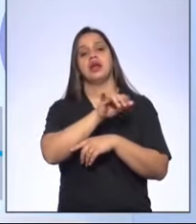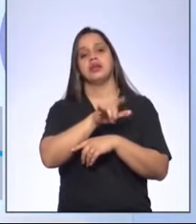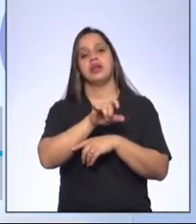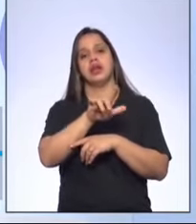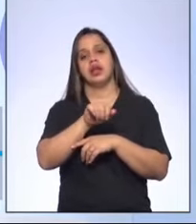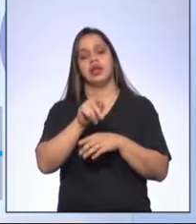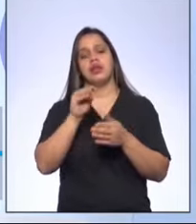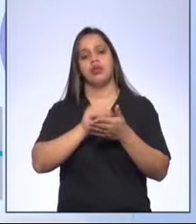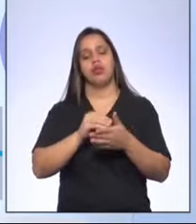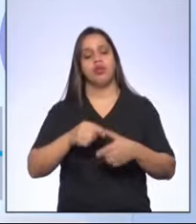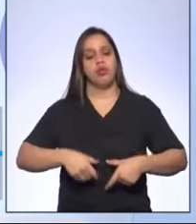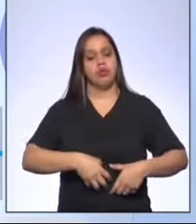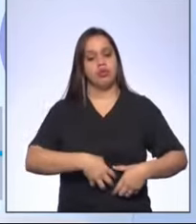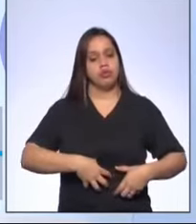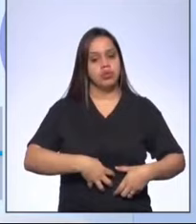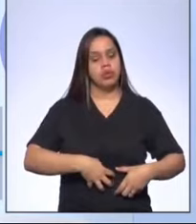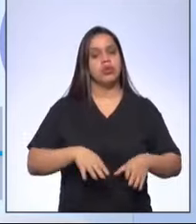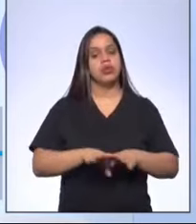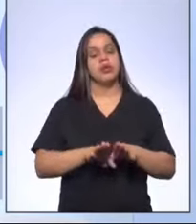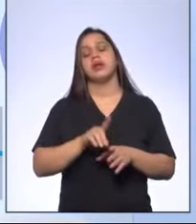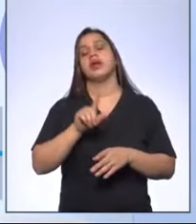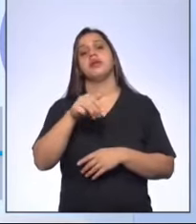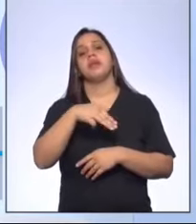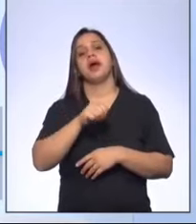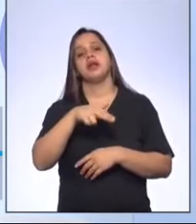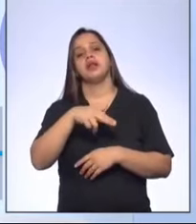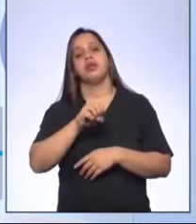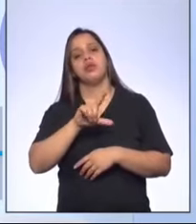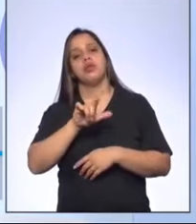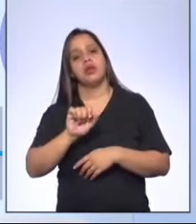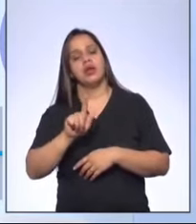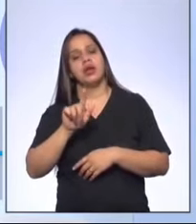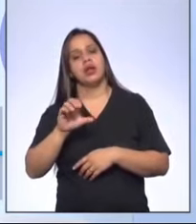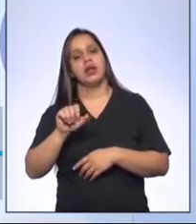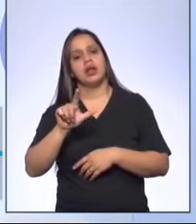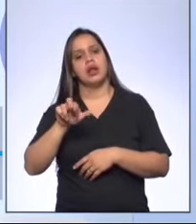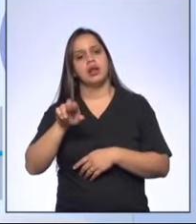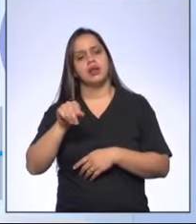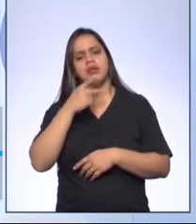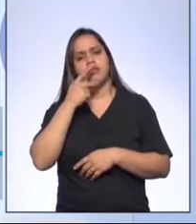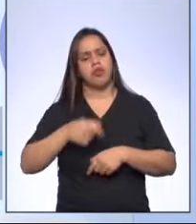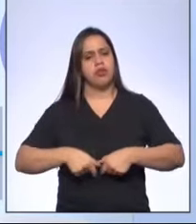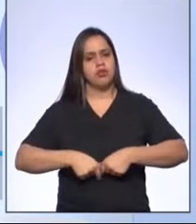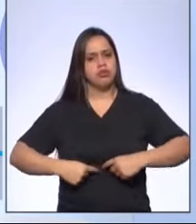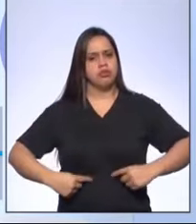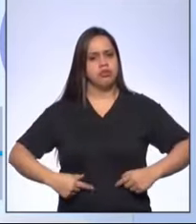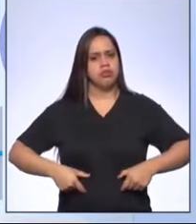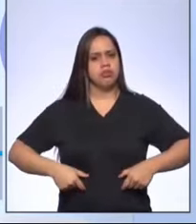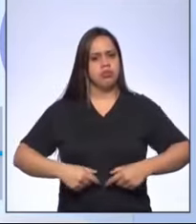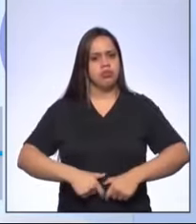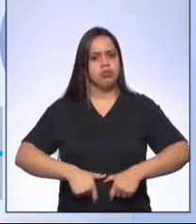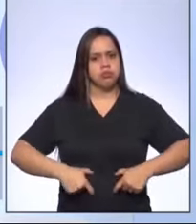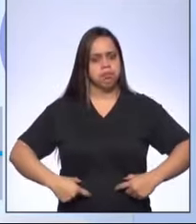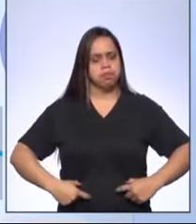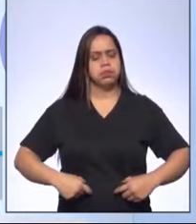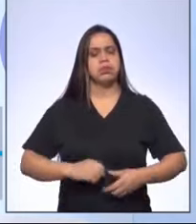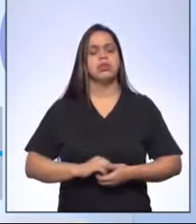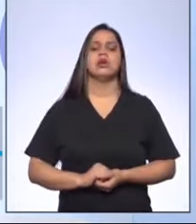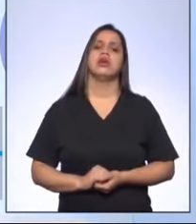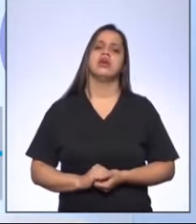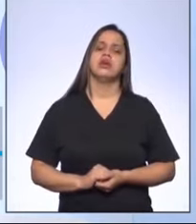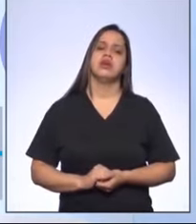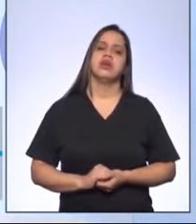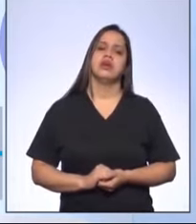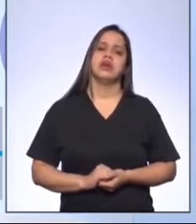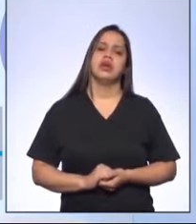estômago, Thalita, Manuela e Kleber escreveram intestino. O Kleber escreveu intestino delgado.